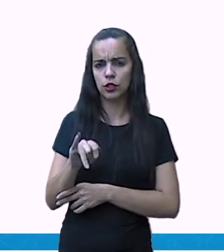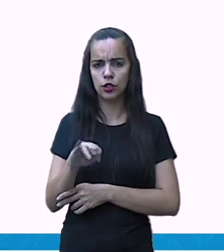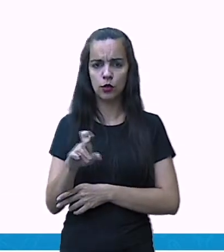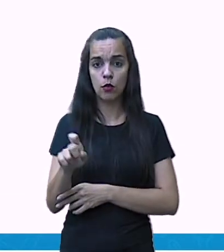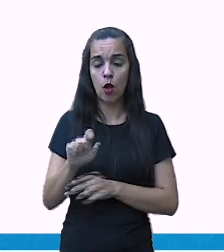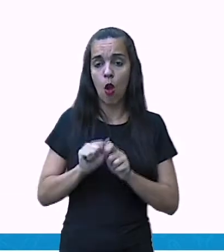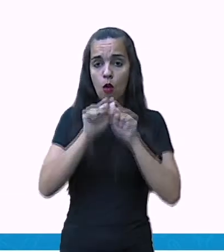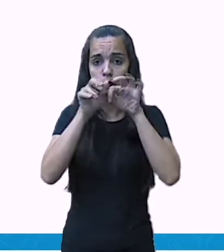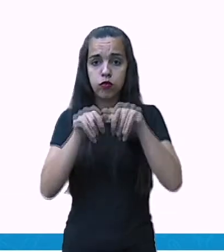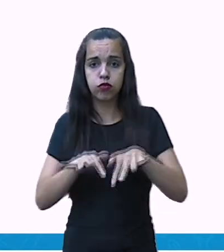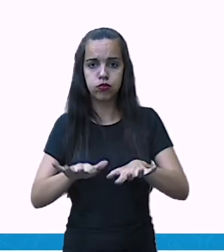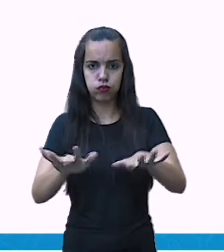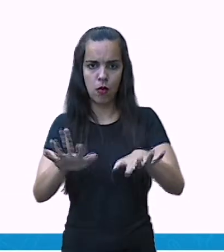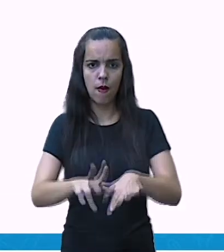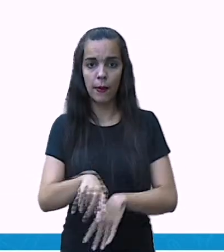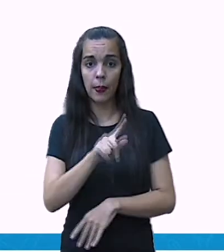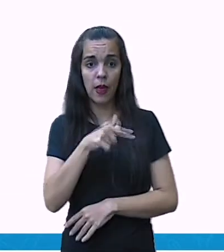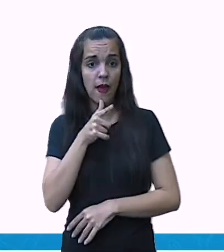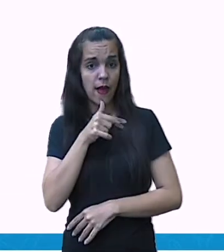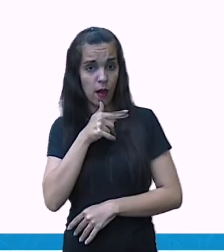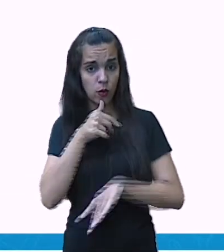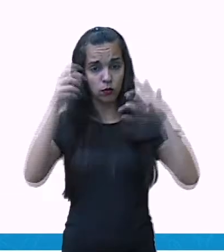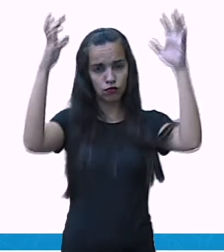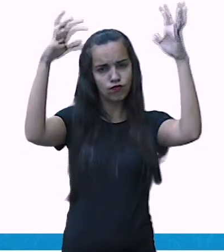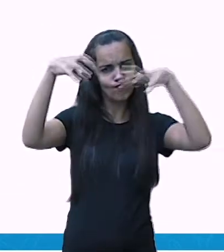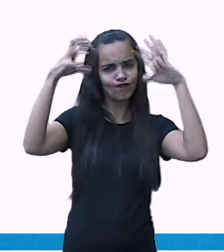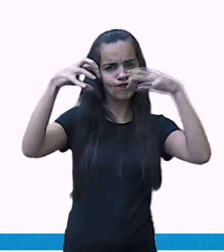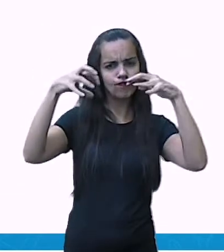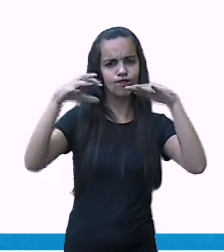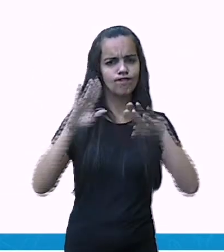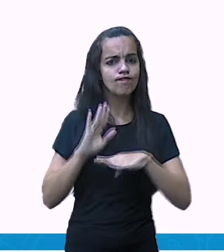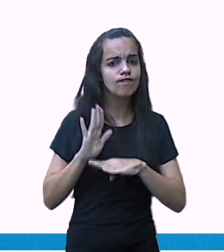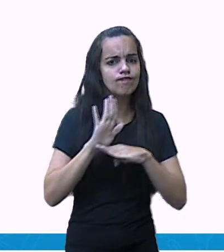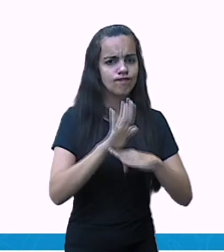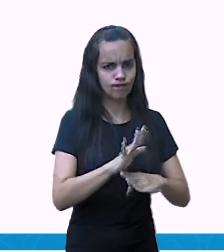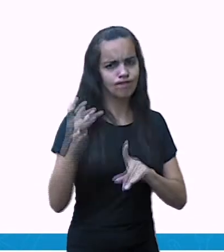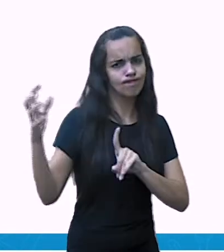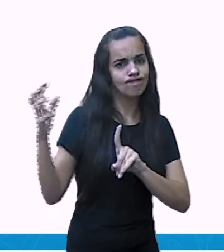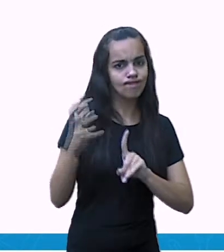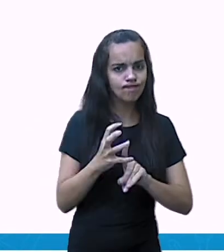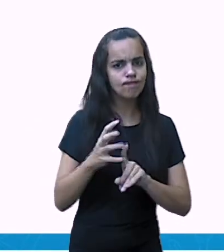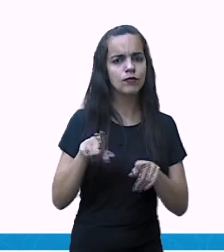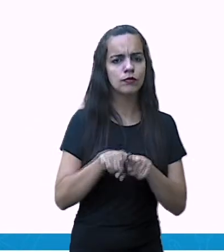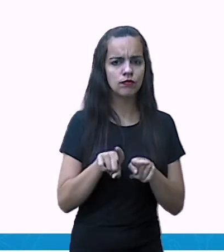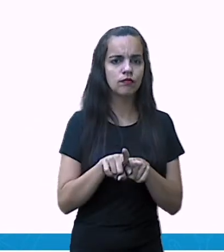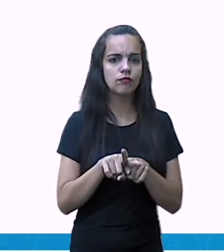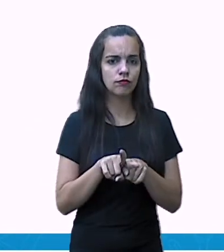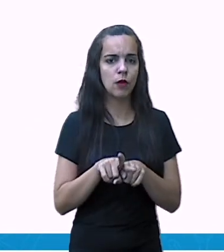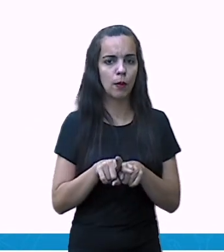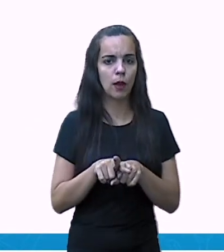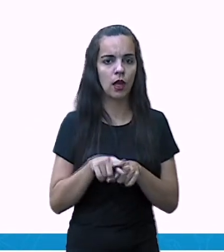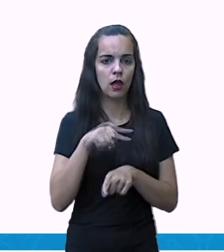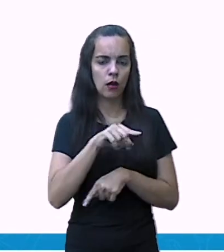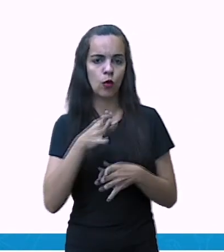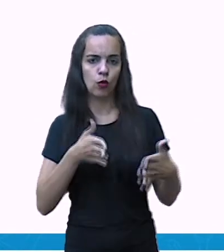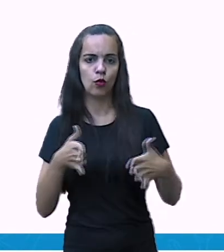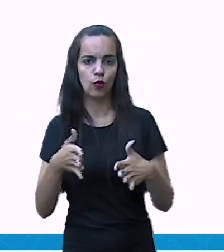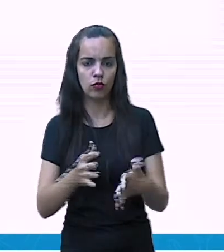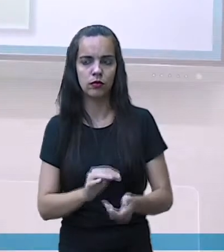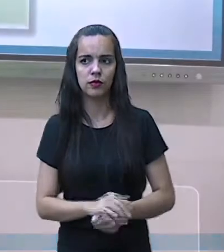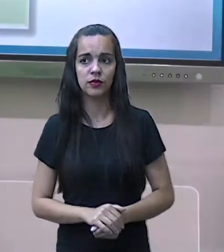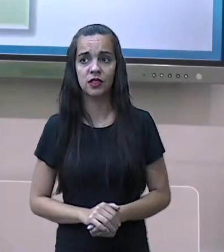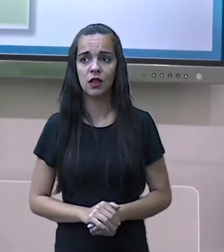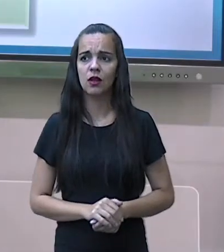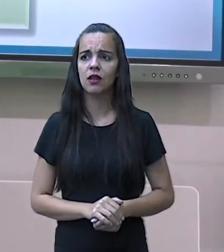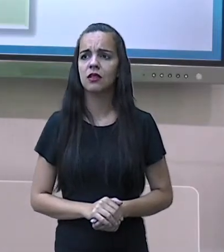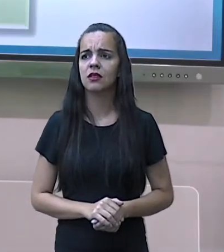regime fluvial. As águas da chuva interferem no regime de um rio.